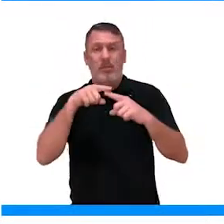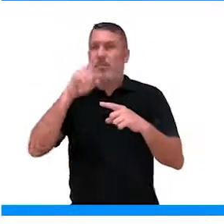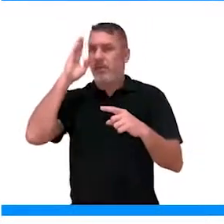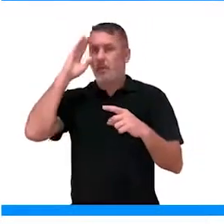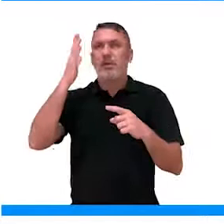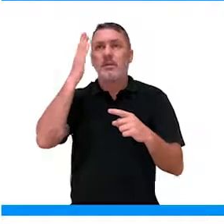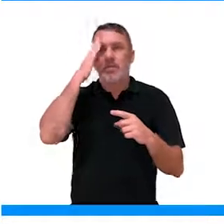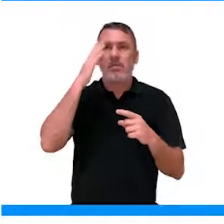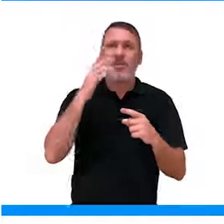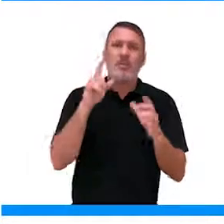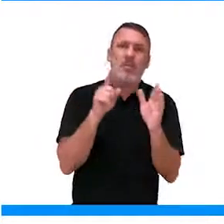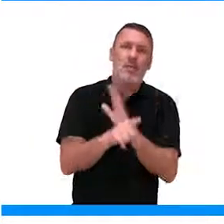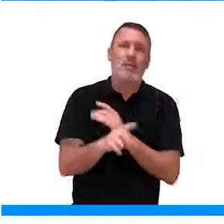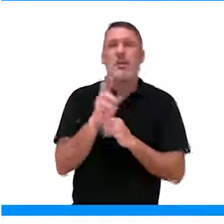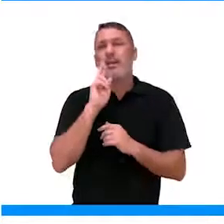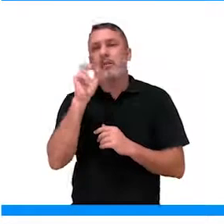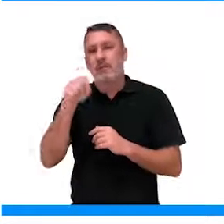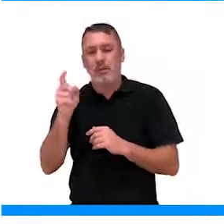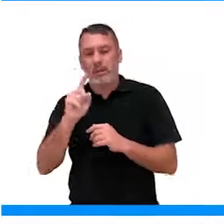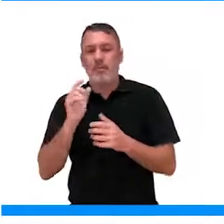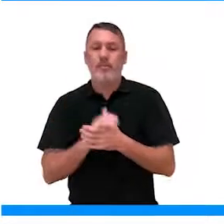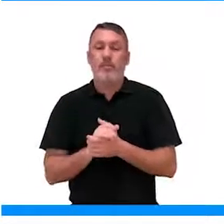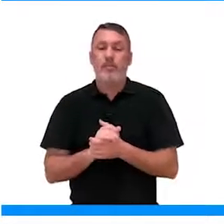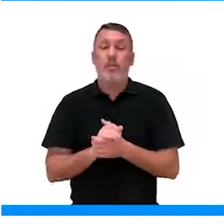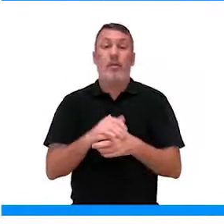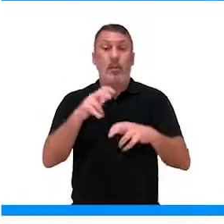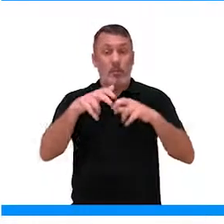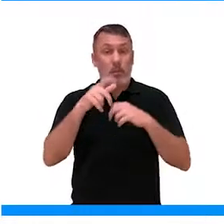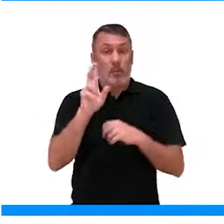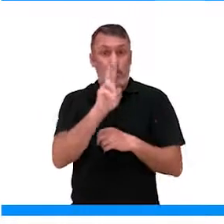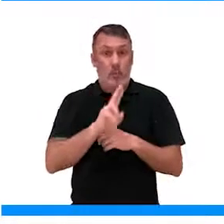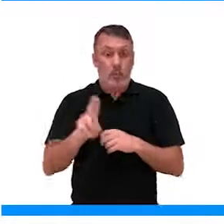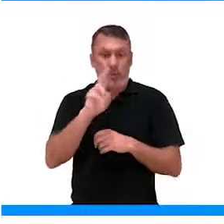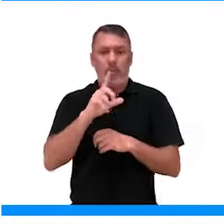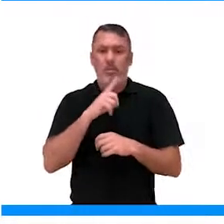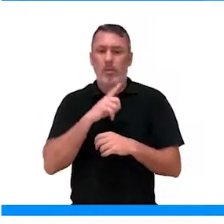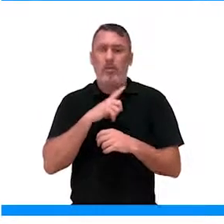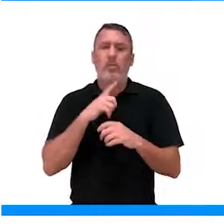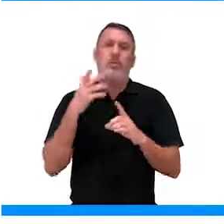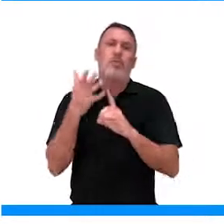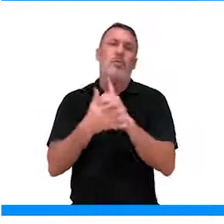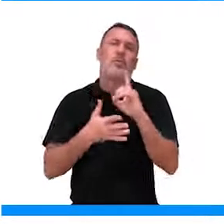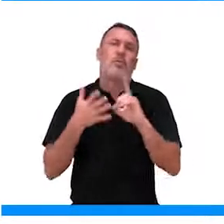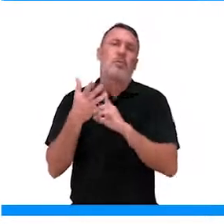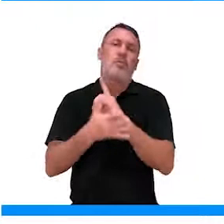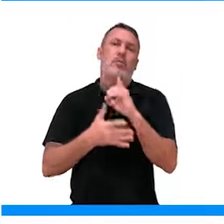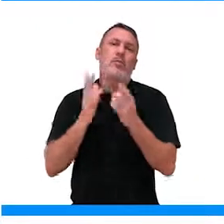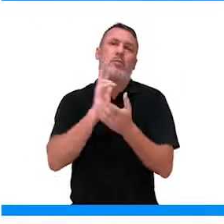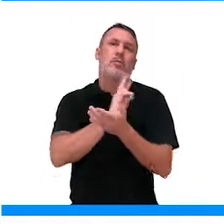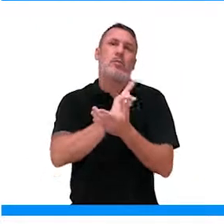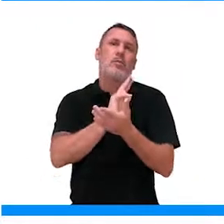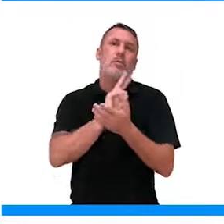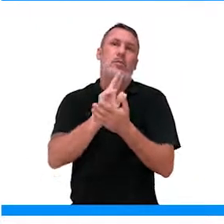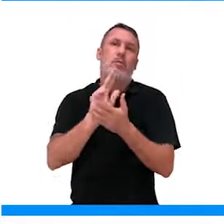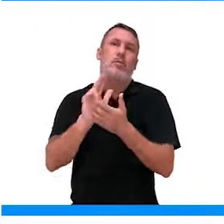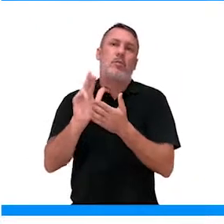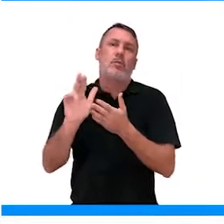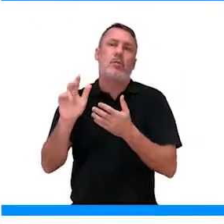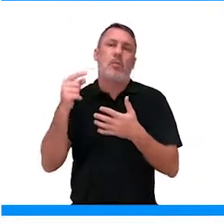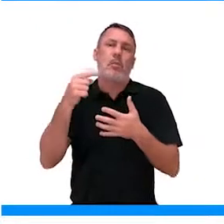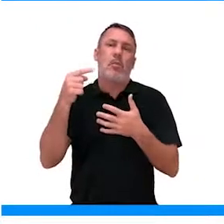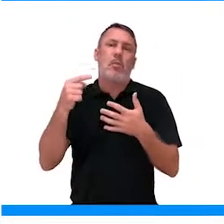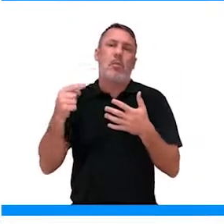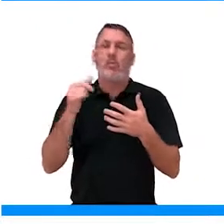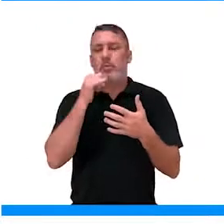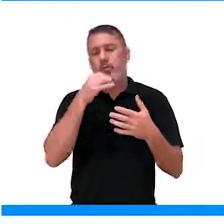vai interpretar ou não a questão. Então, a gente usa vários discursos, né? O gênero textual ele é utilizado em